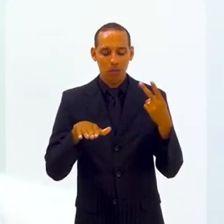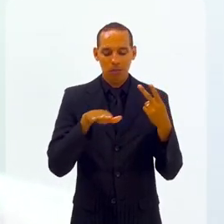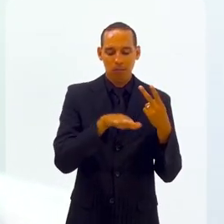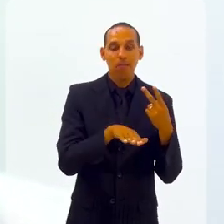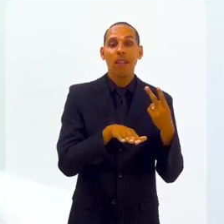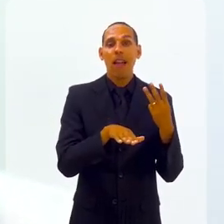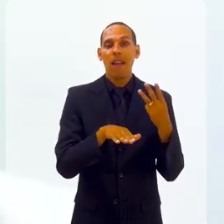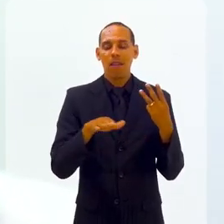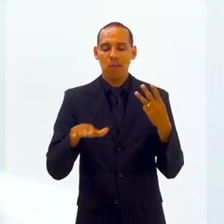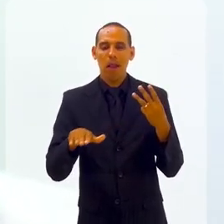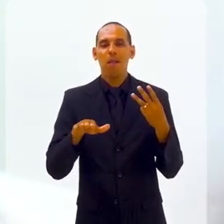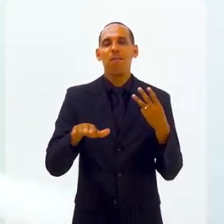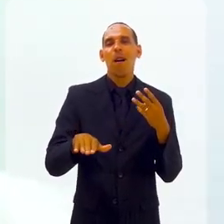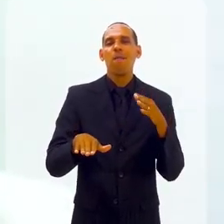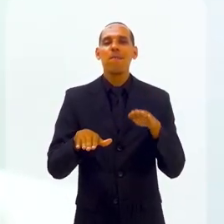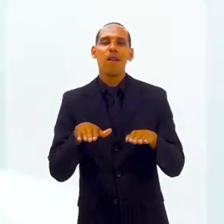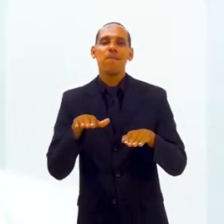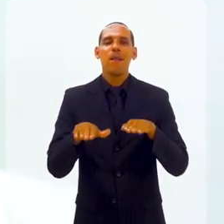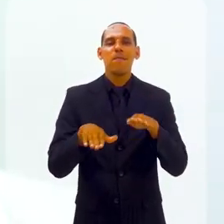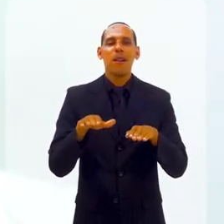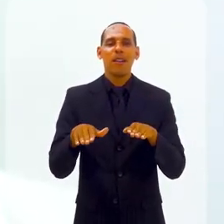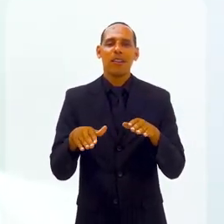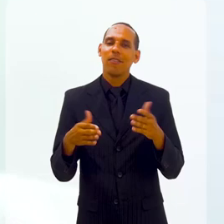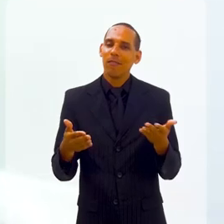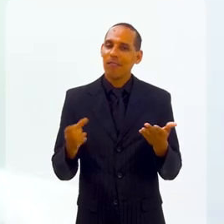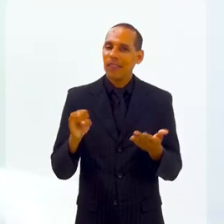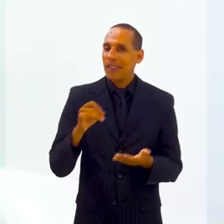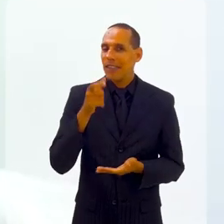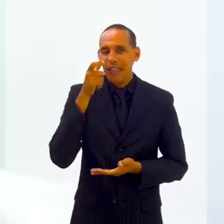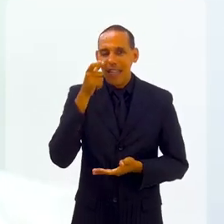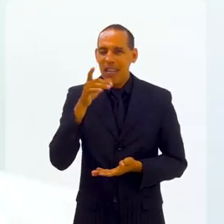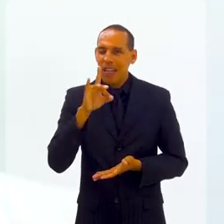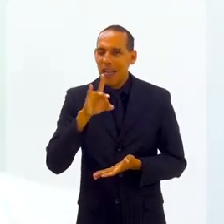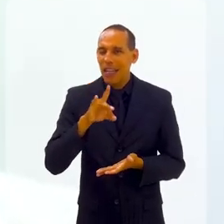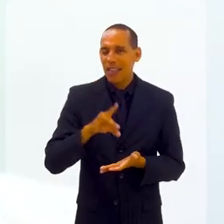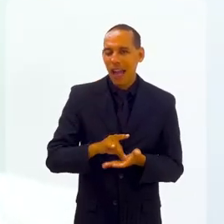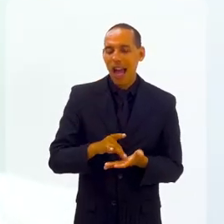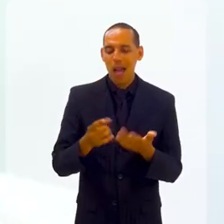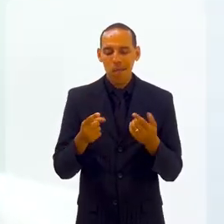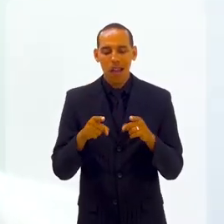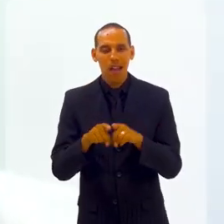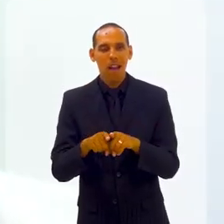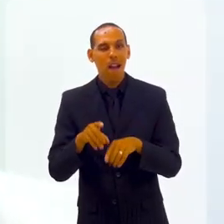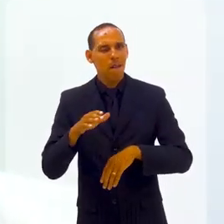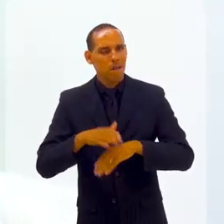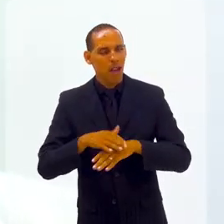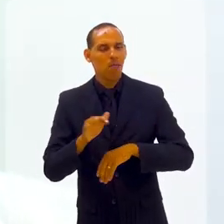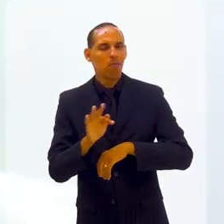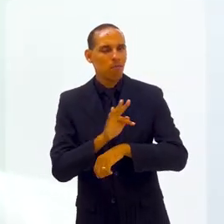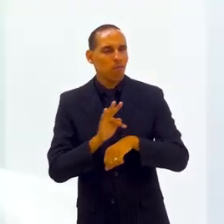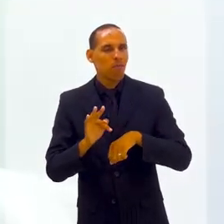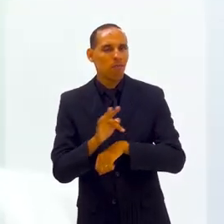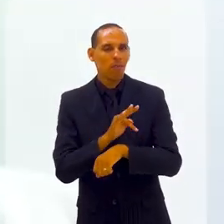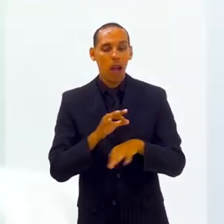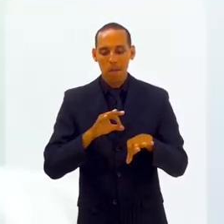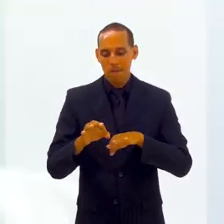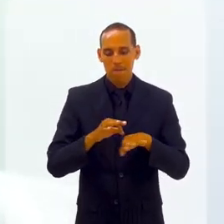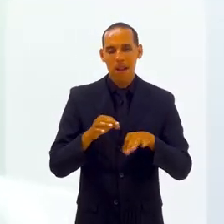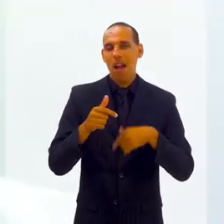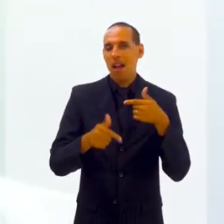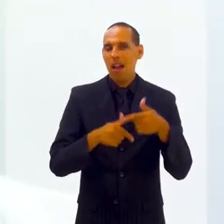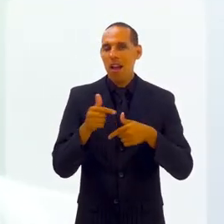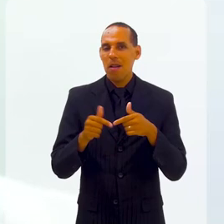então tranquilo Se tiver interesse de Fato né se as parcerias sendo formalizadas o plano de trabalho